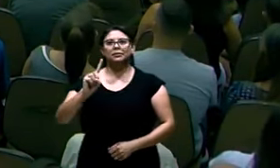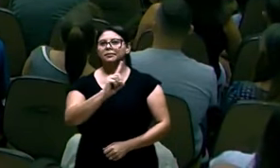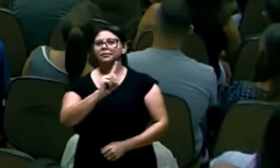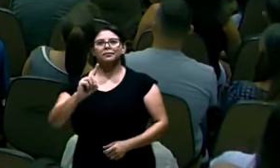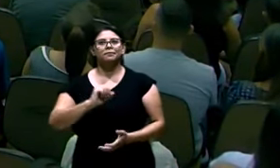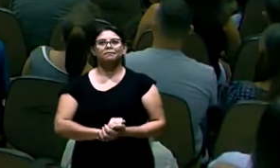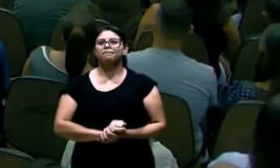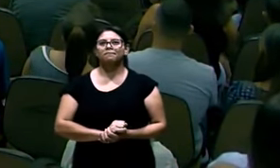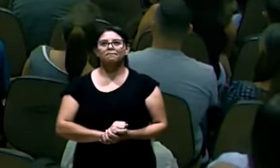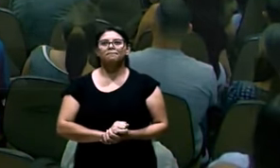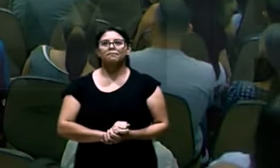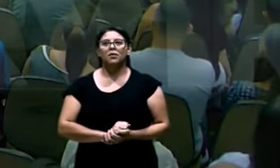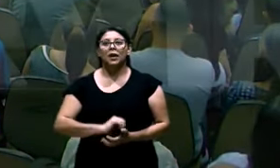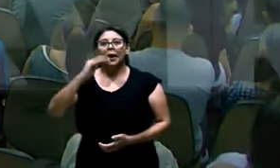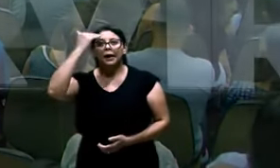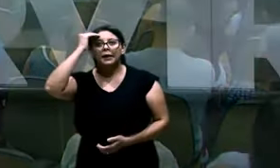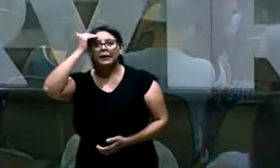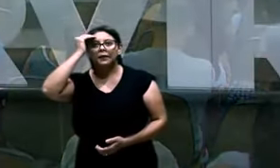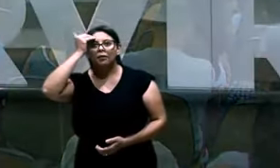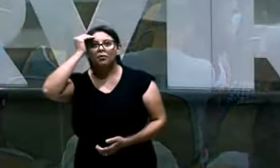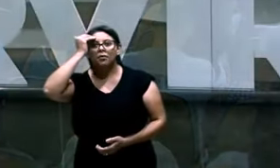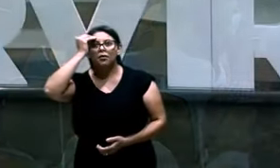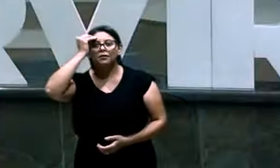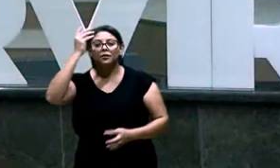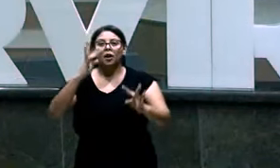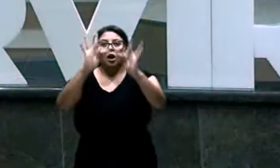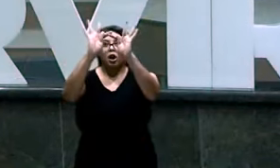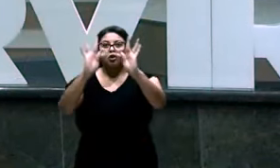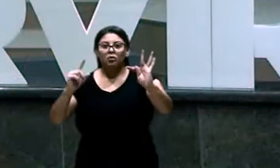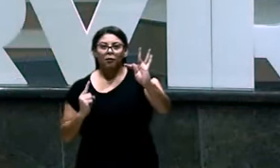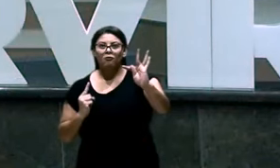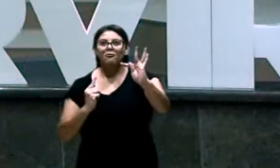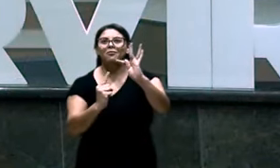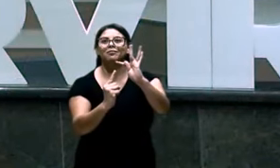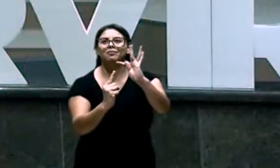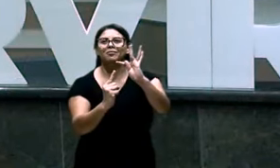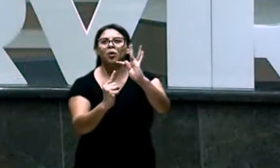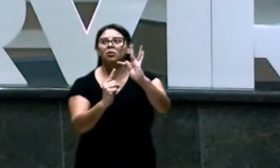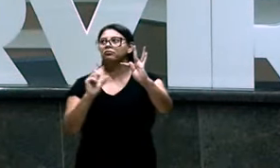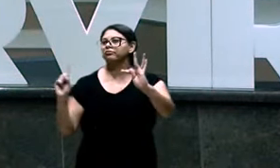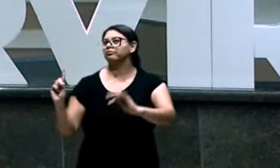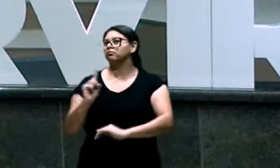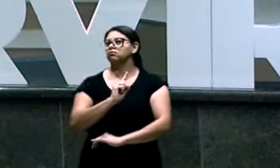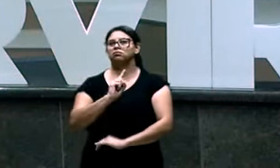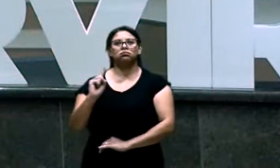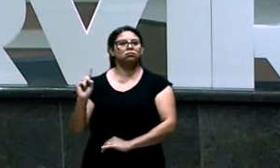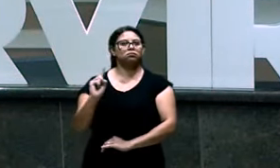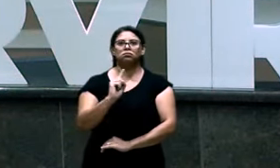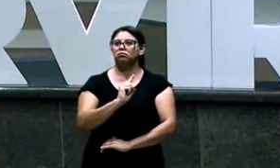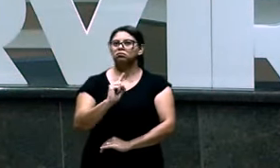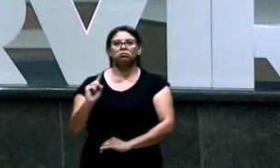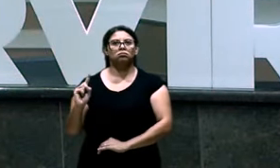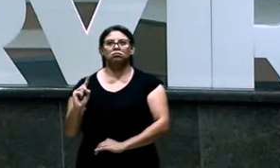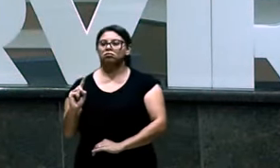Mas eu vou poder entrar dentro do templo pelo menos uma vez por ano? Vai não. Eu mudei de endereço,